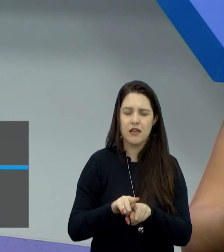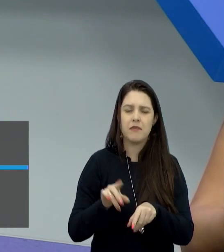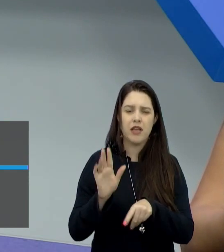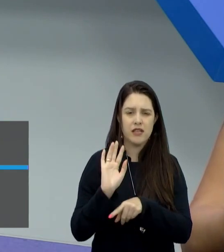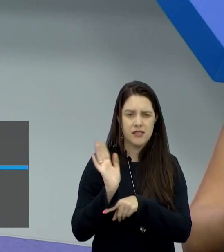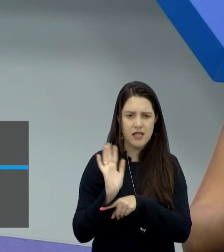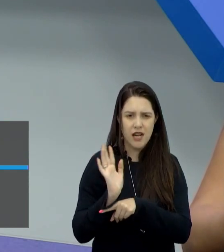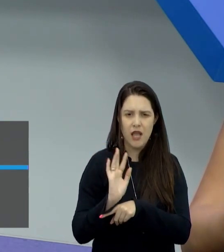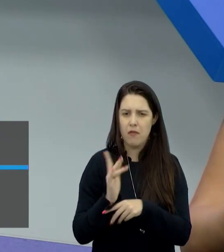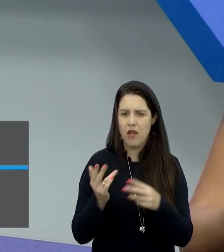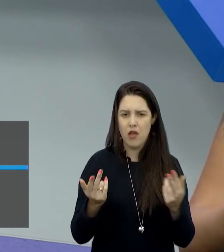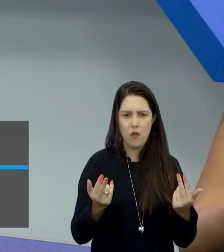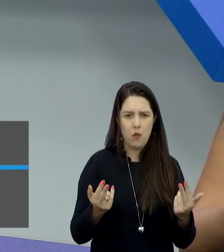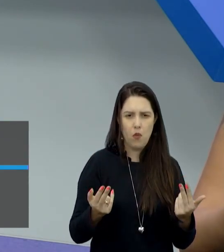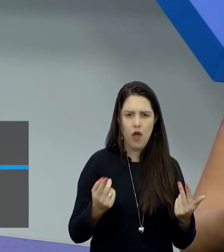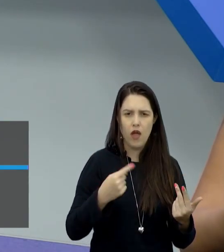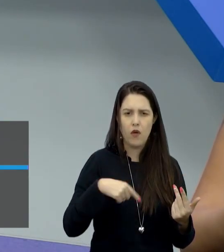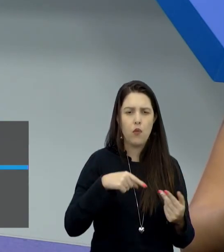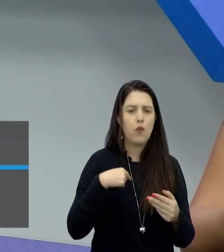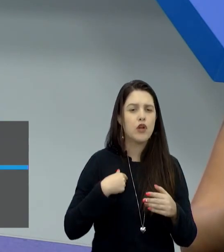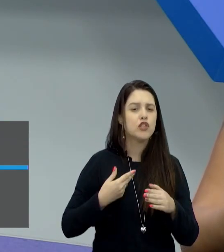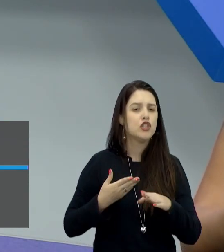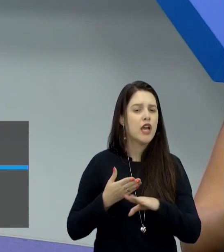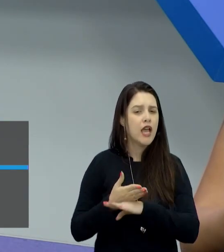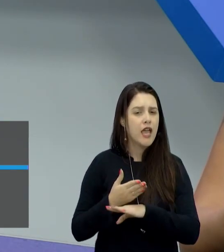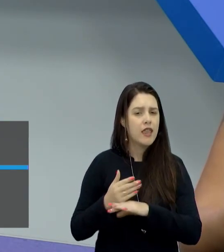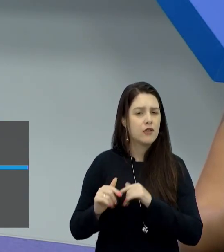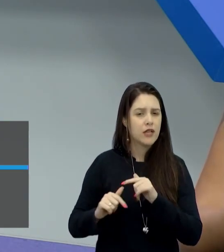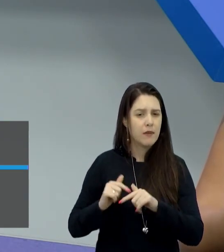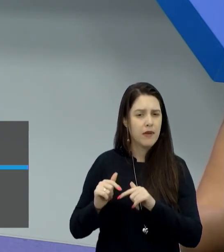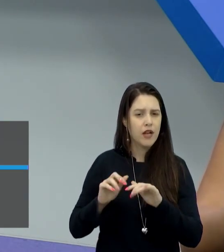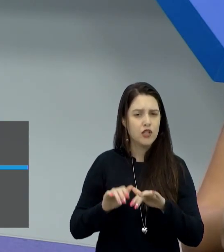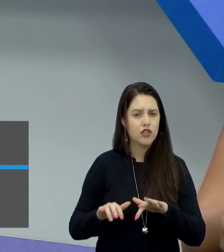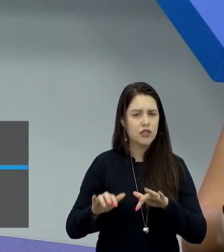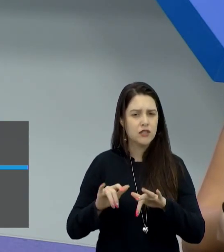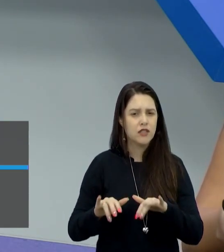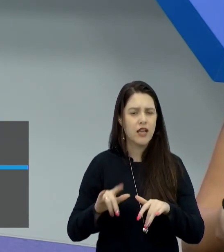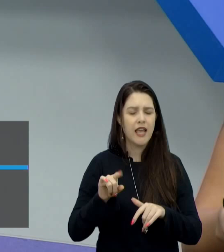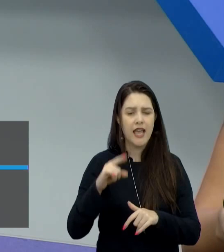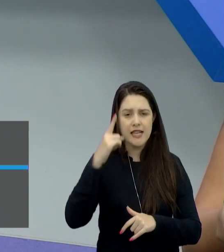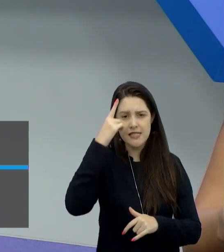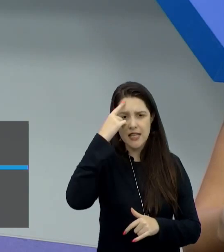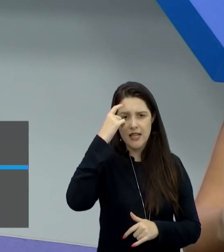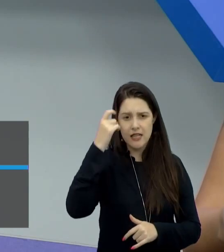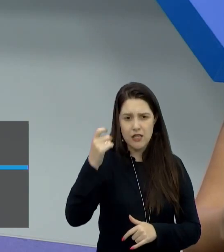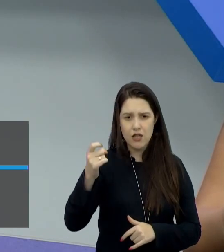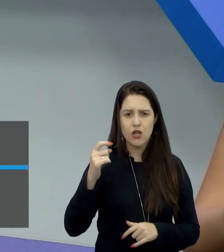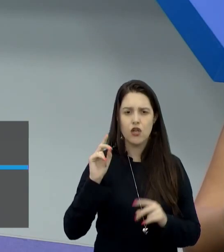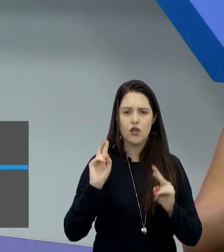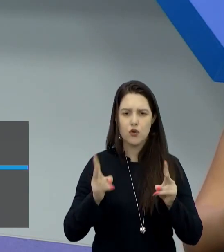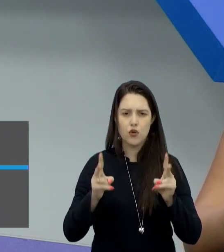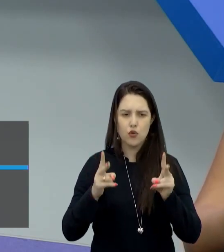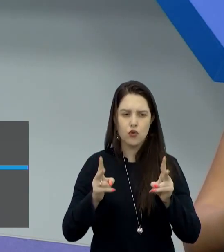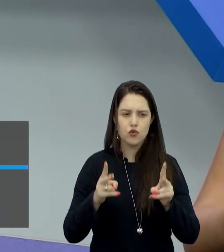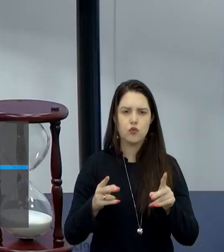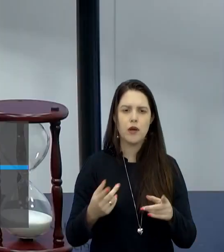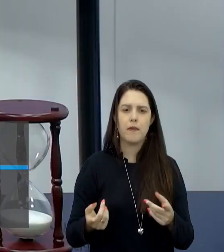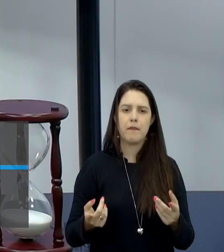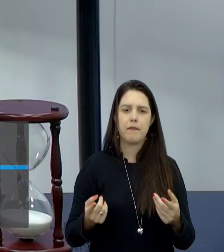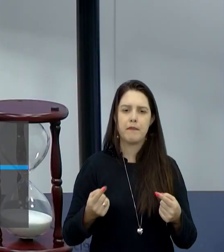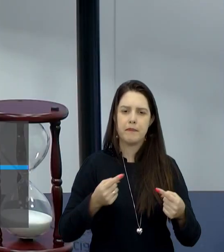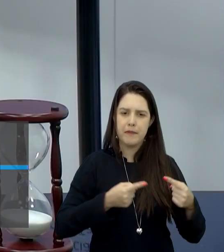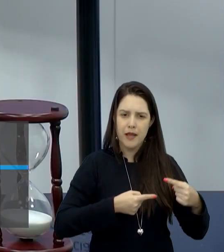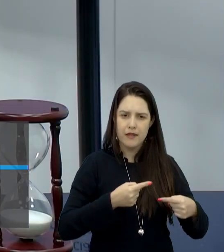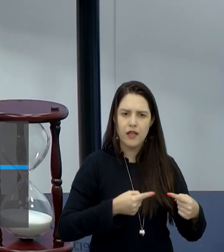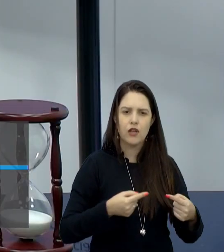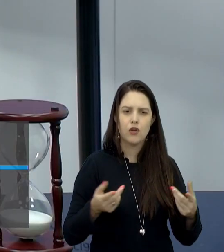coisa. Então, depois, quando a gente entra na era digital, essa ideia, né, ainda continua aparecendo. Interessante. Né? Então,